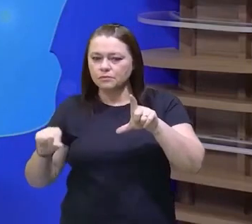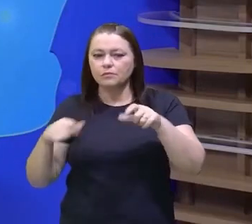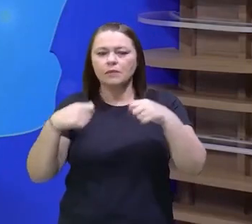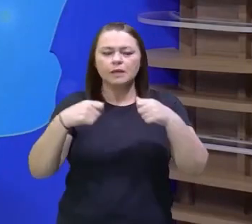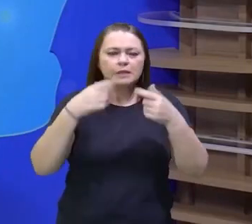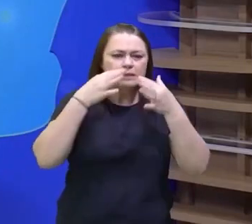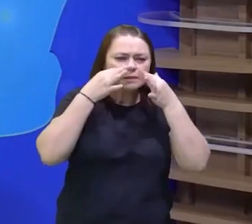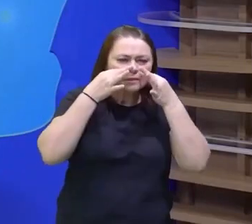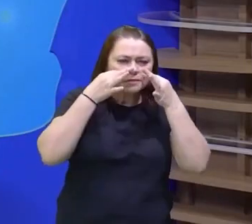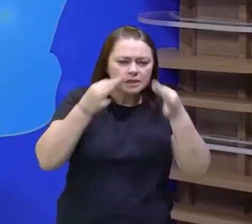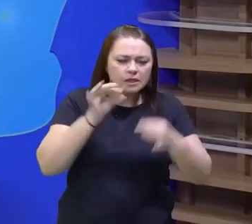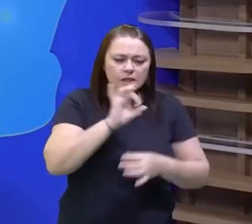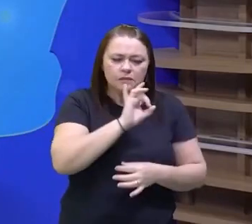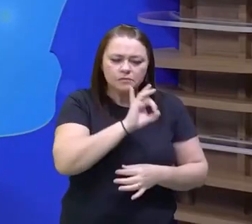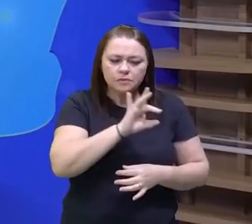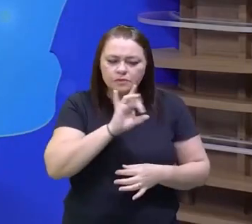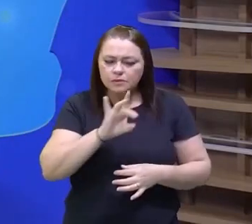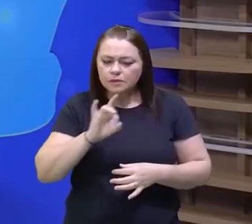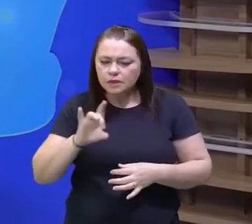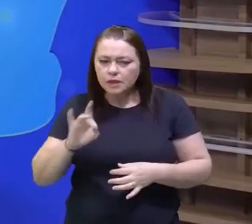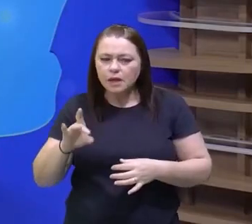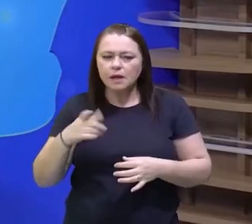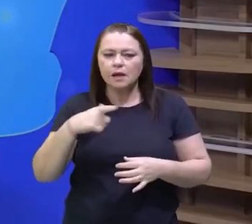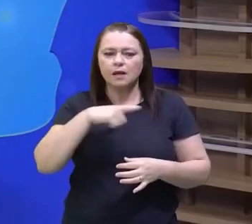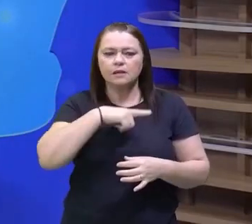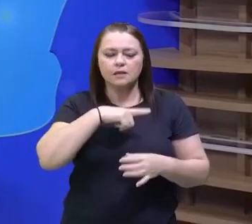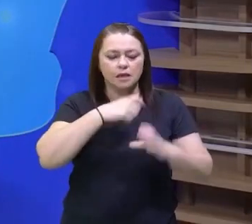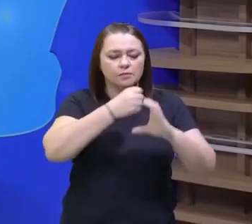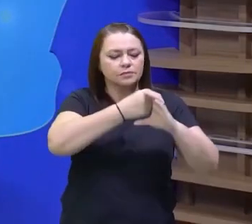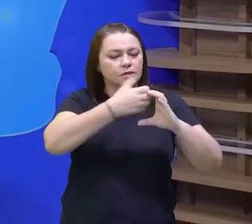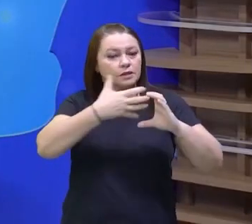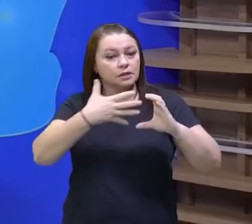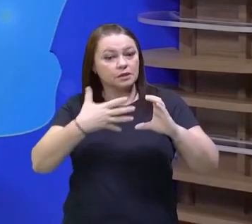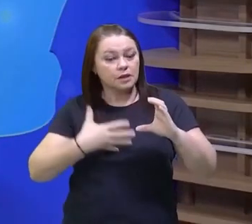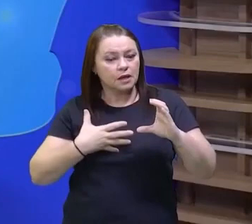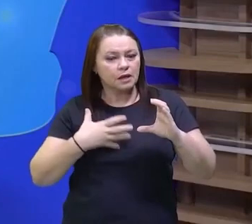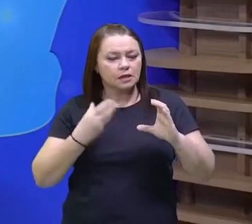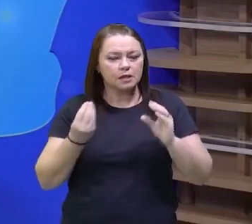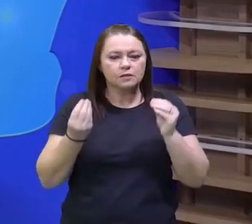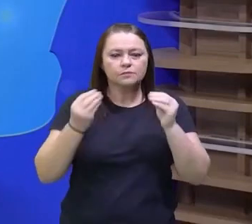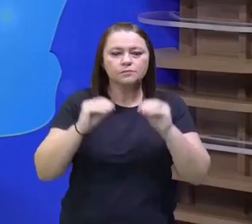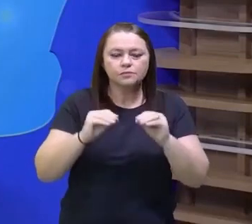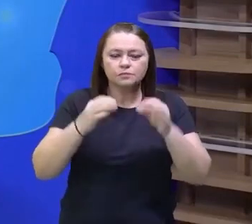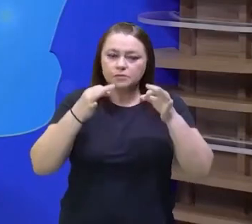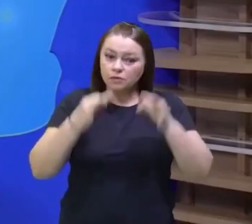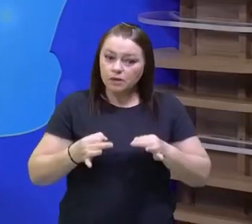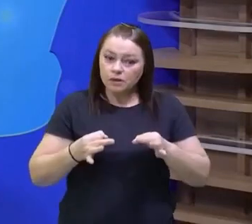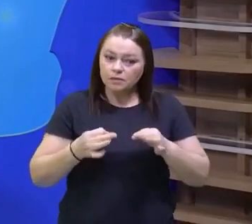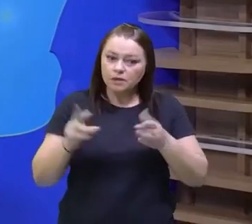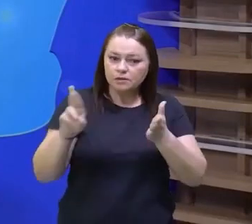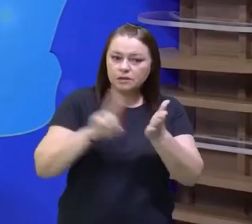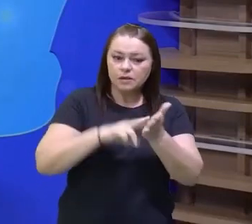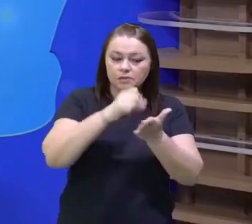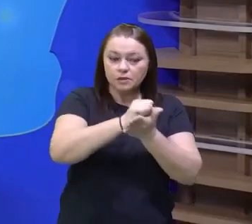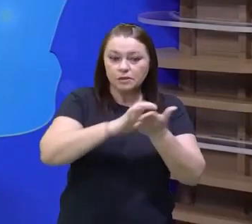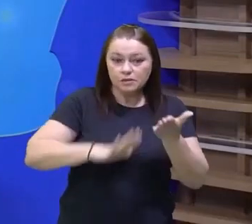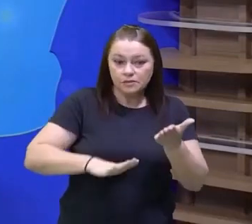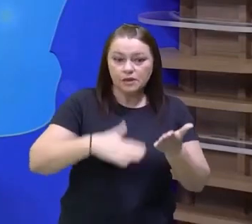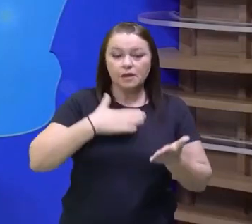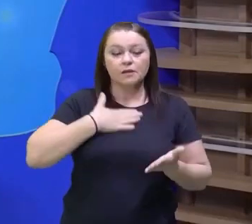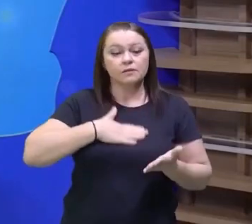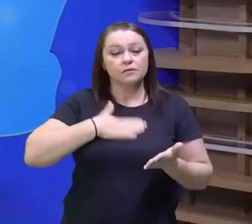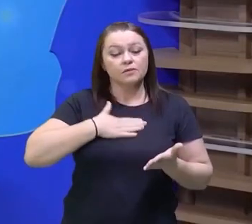cada figura geométrica com as suas características, tá certo? Para classificar corretamente e fazer as atividades. Eu espero que você tenha